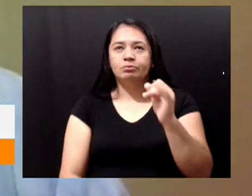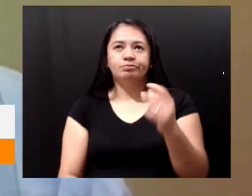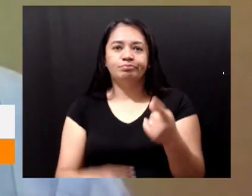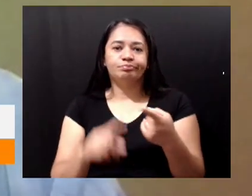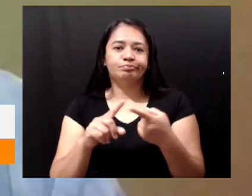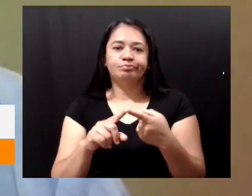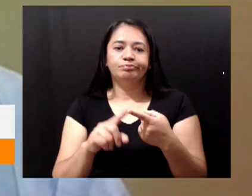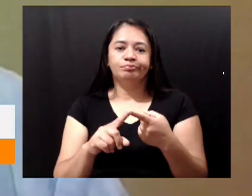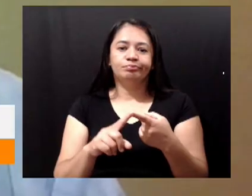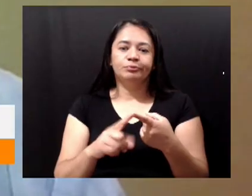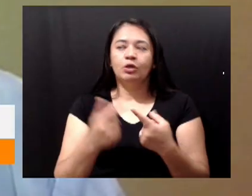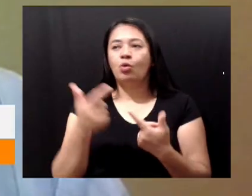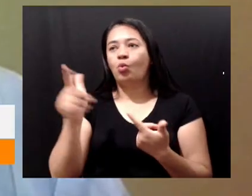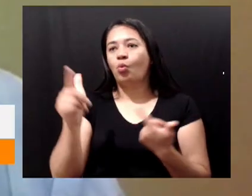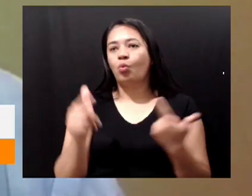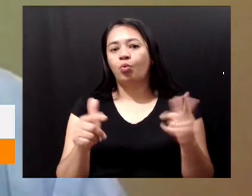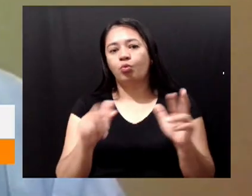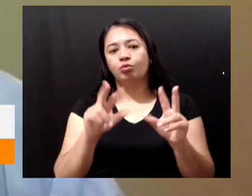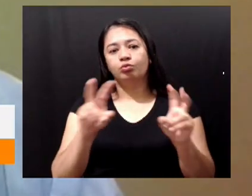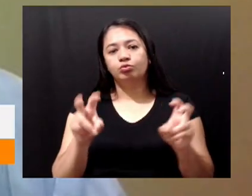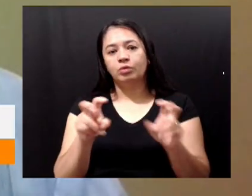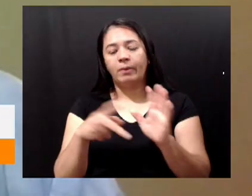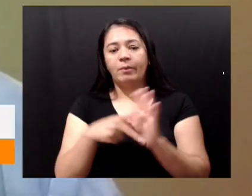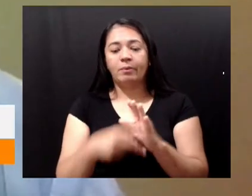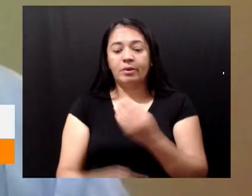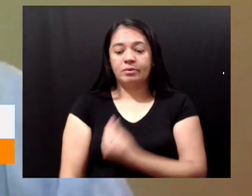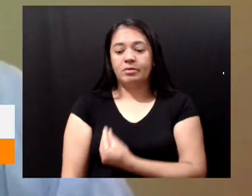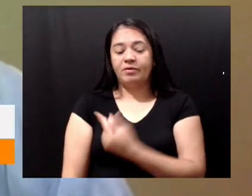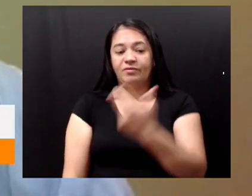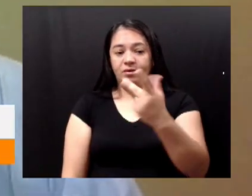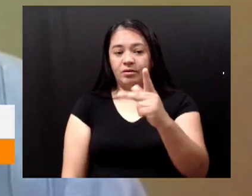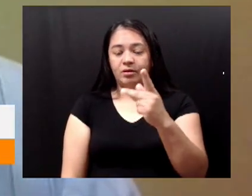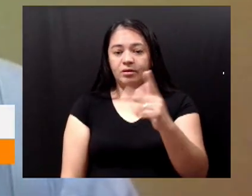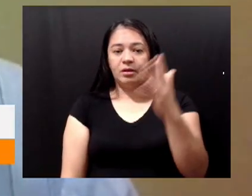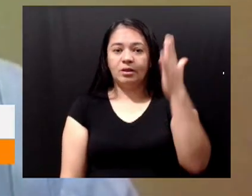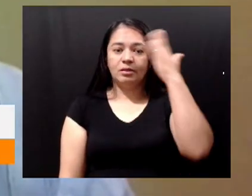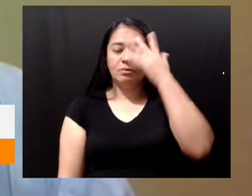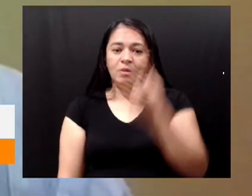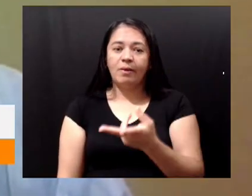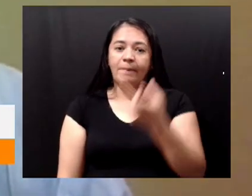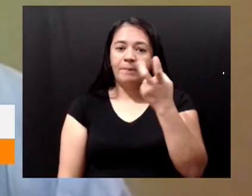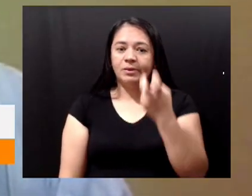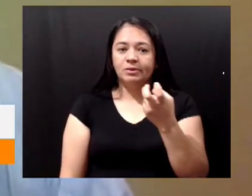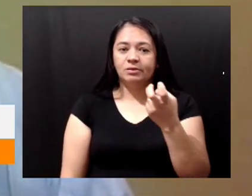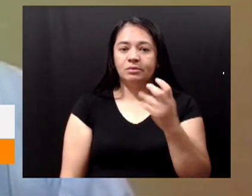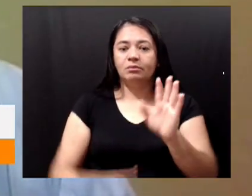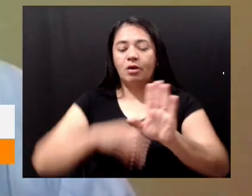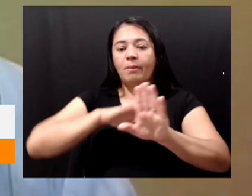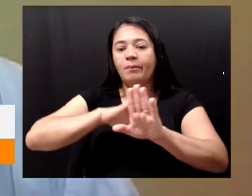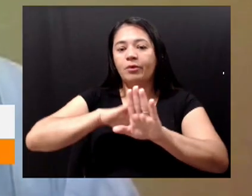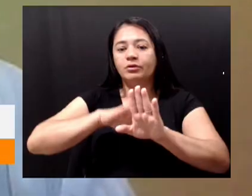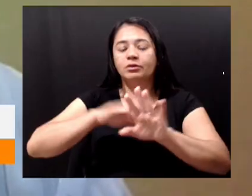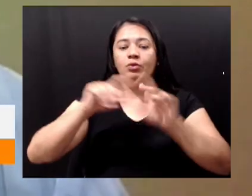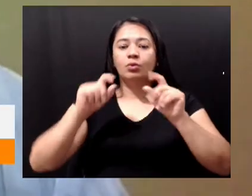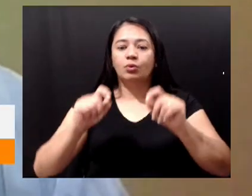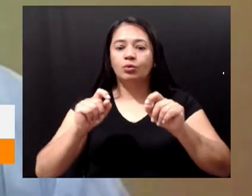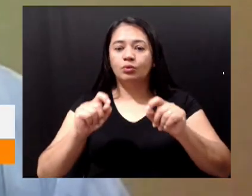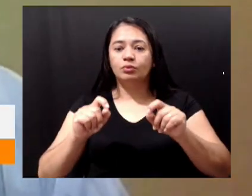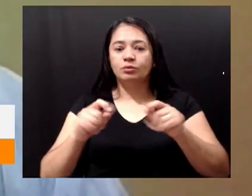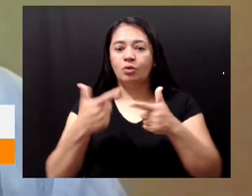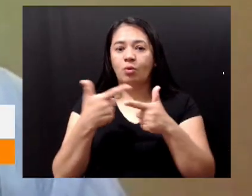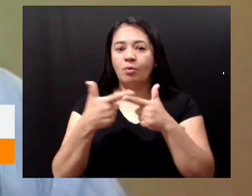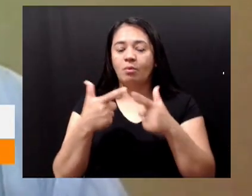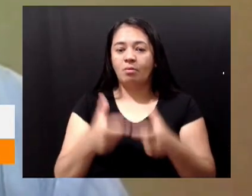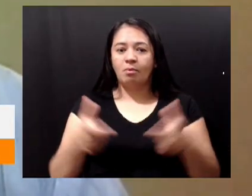outras questões da vida dela, para poder identificar, na verdade, por trás daquilo, um problema maior que ela